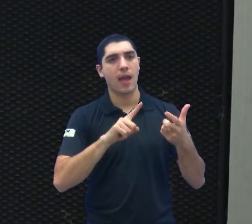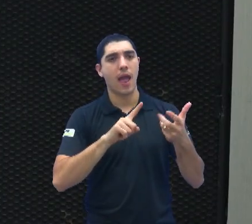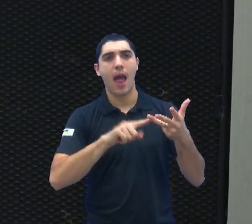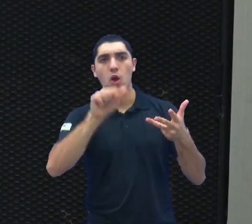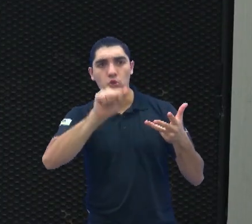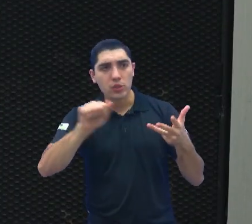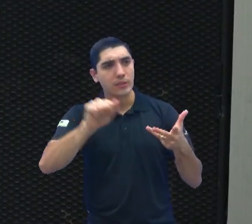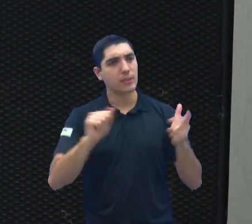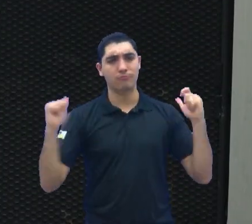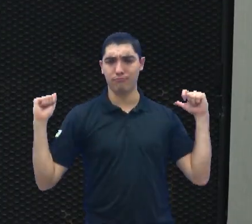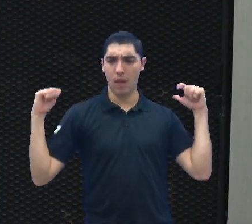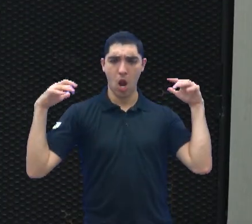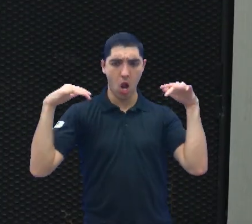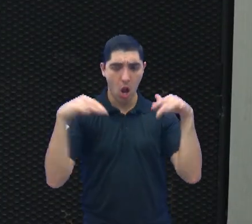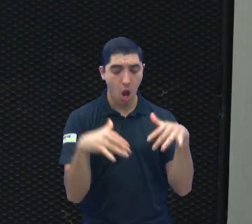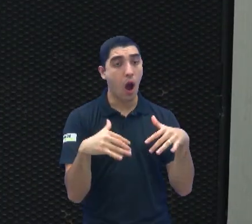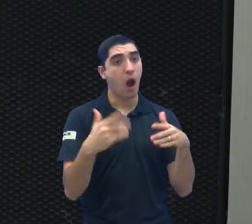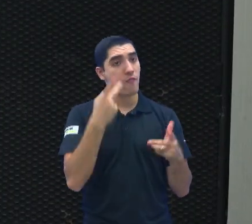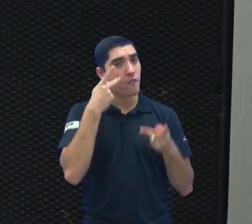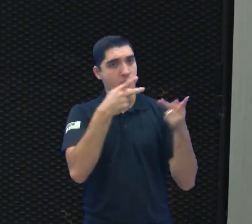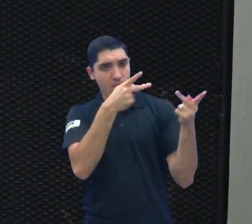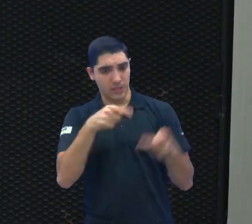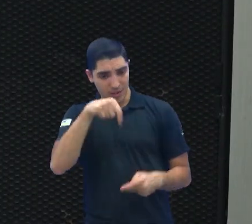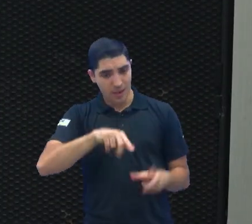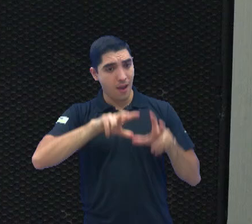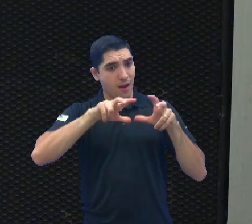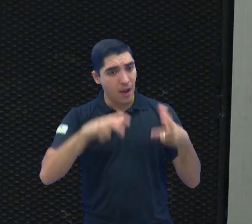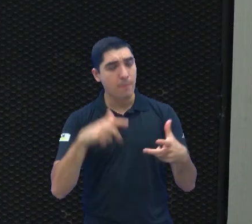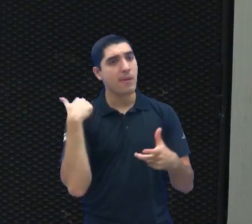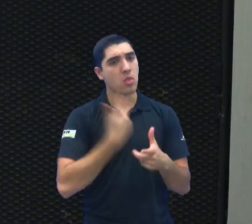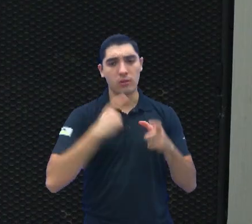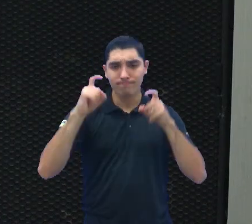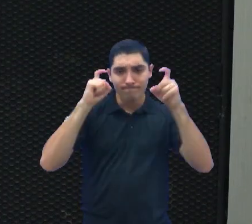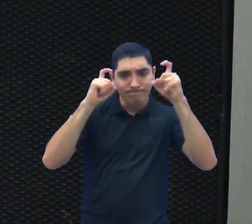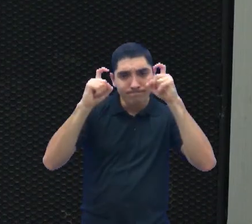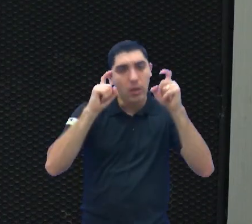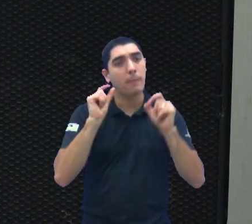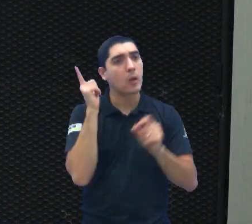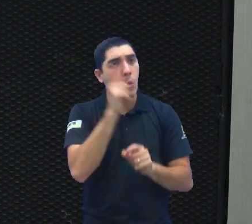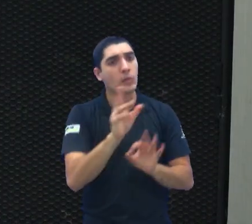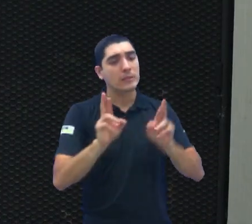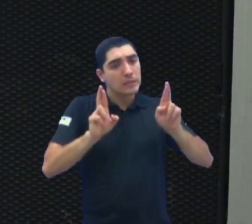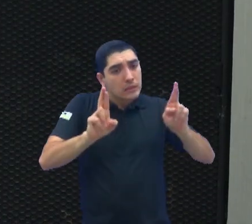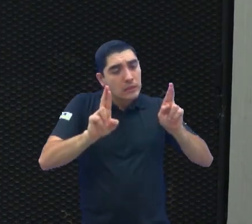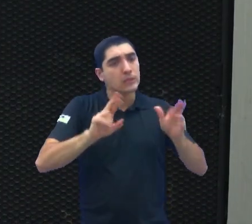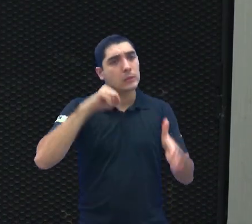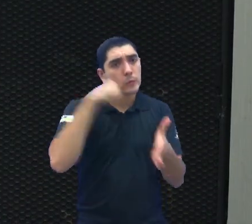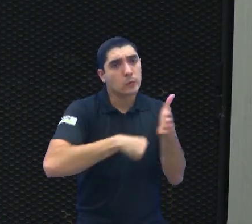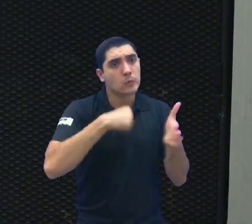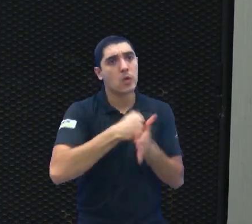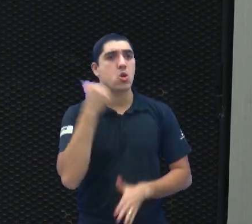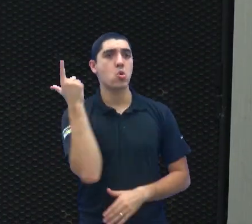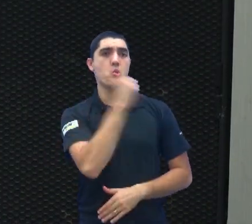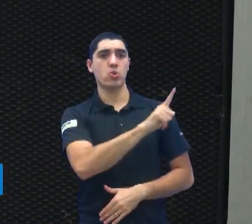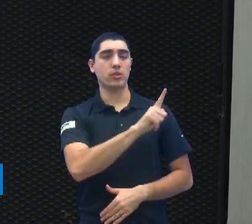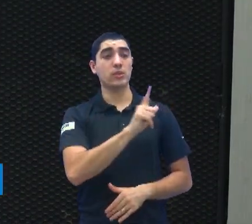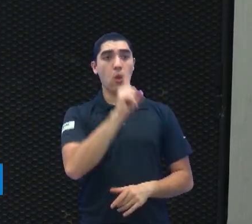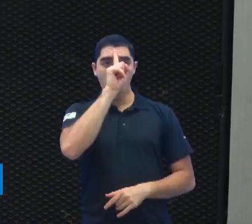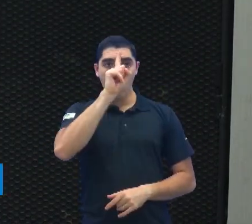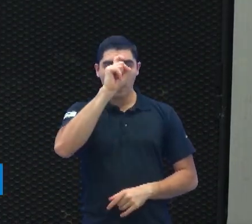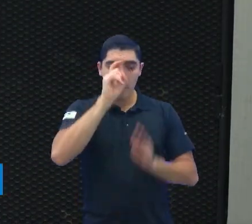suas sugestões e lutar por um hospital decente, por uma solução definitiva ali na zoonose.